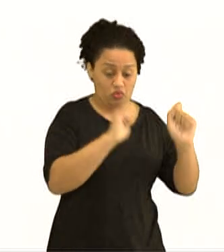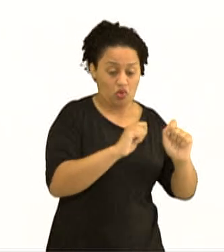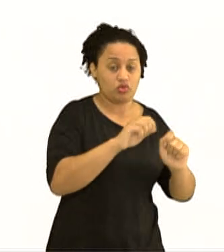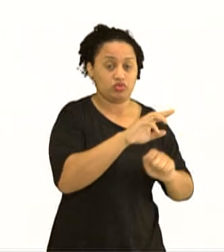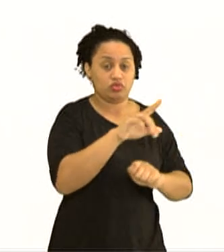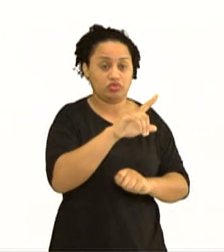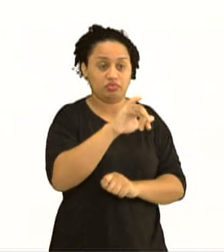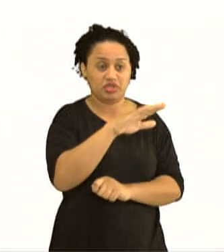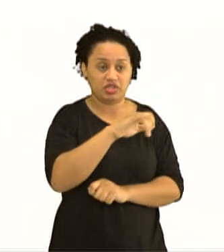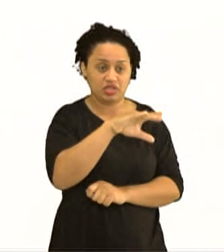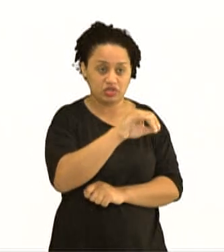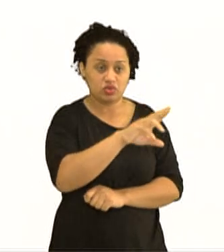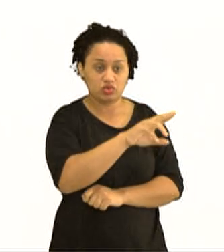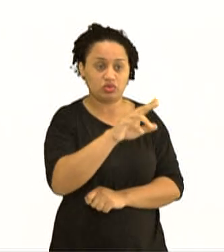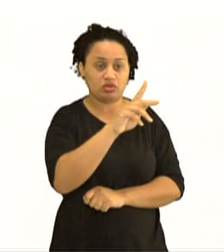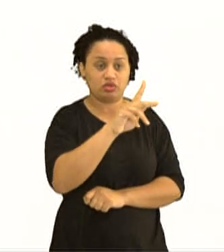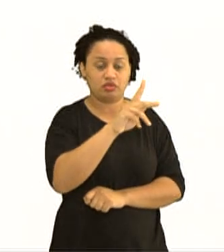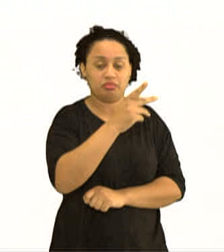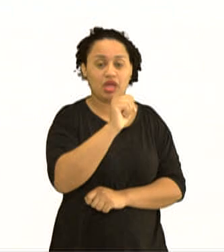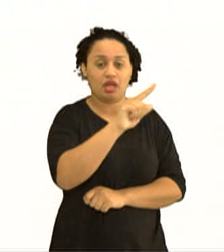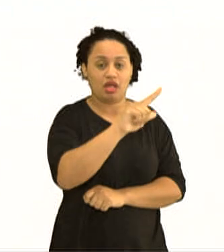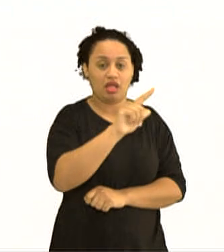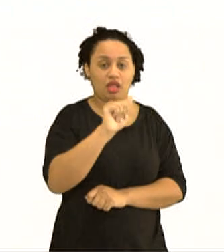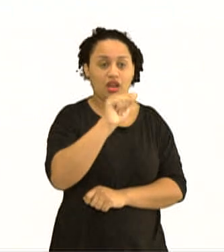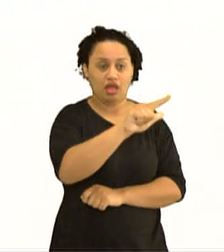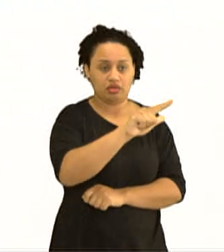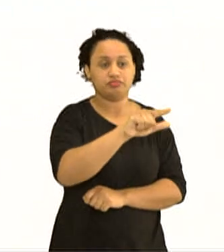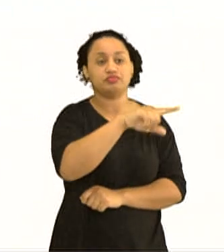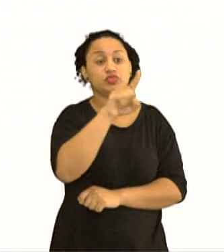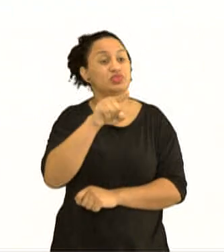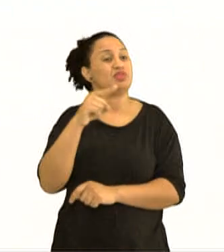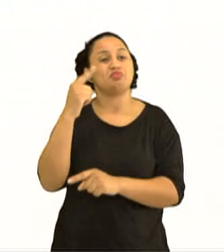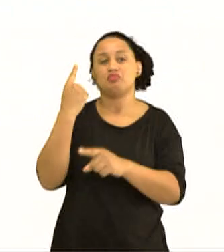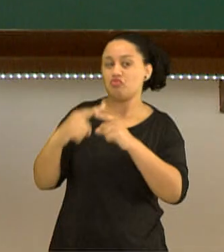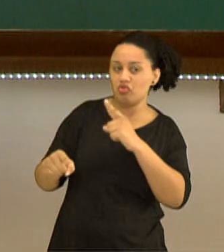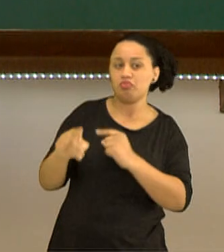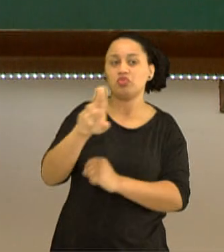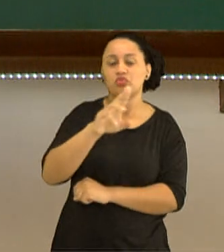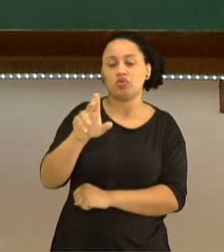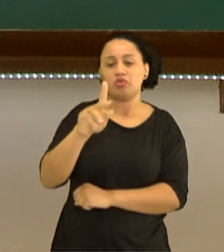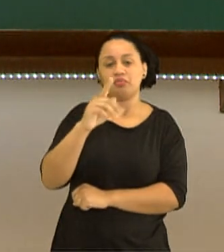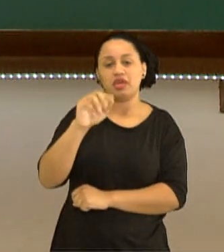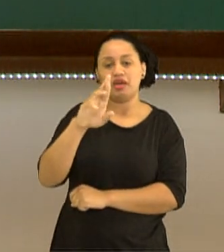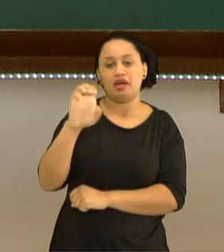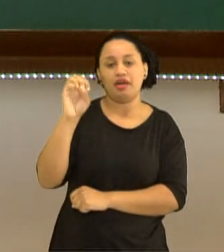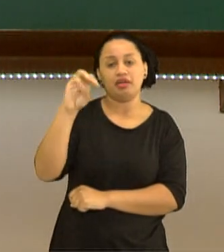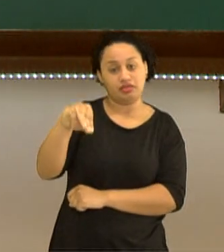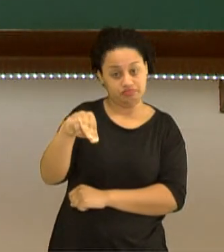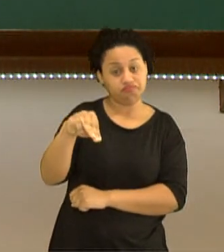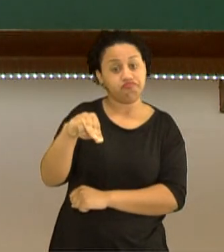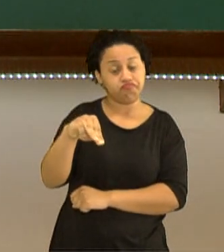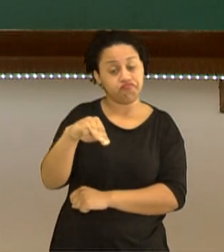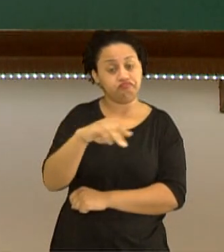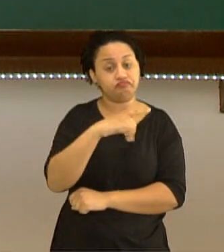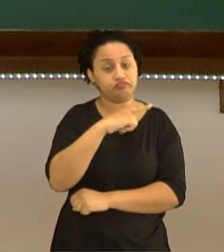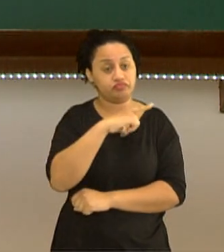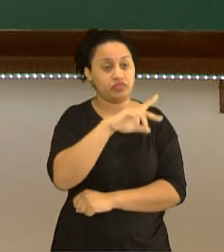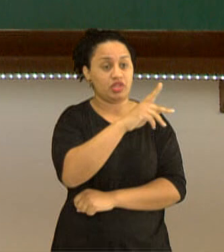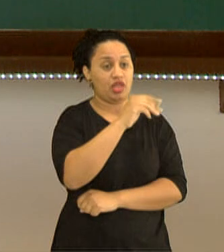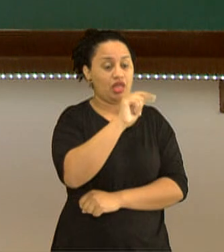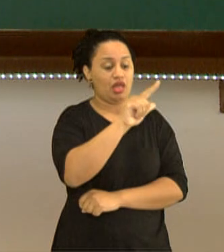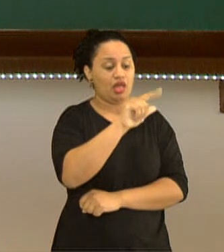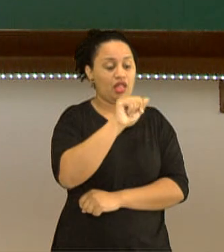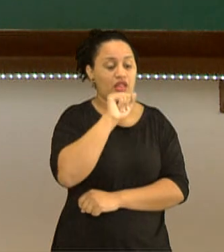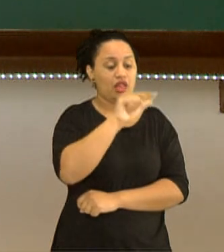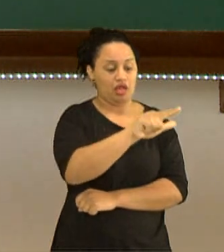chamam halal, os ilícitos se chamam haram. Então, no islamismo tem os alimentos halal, lícitos, que